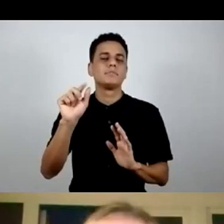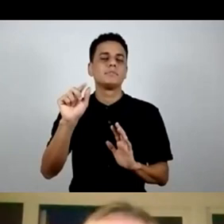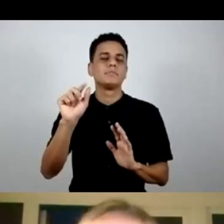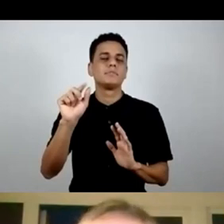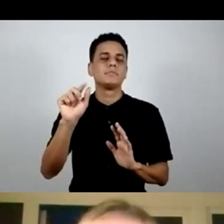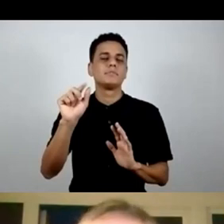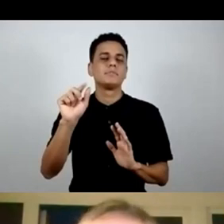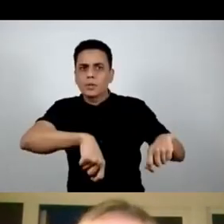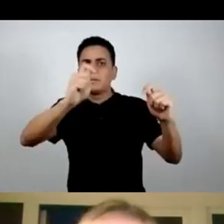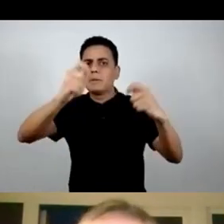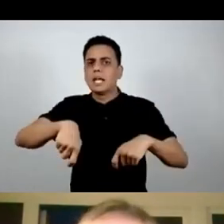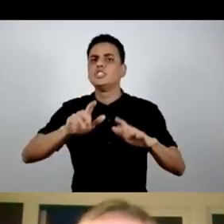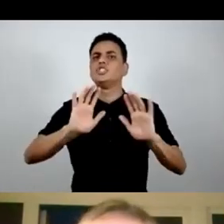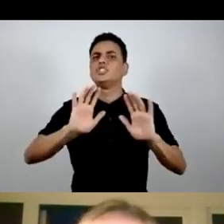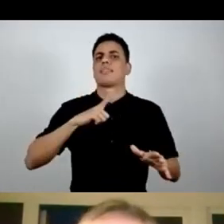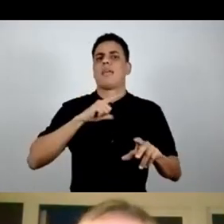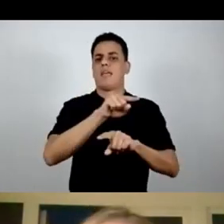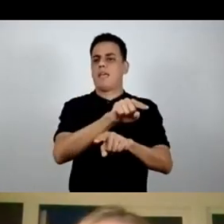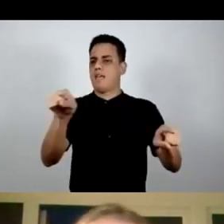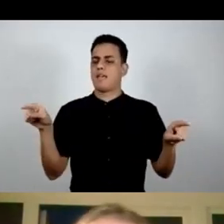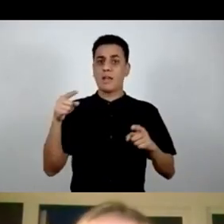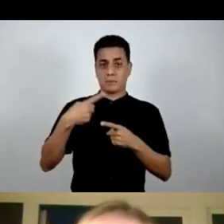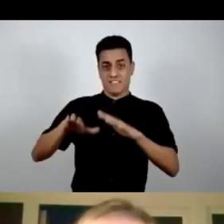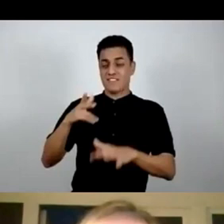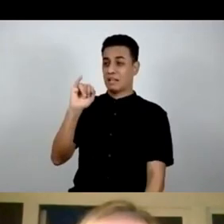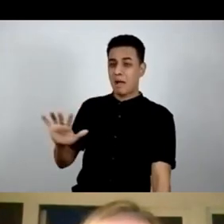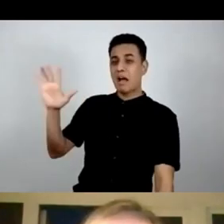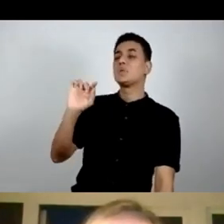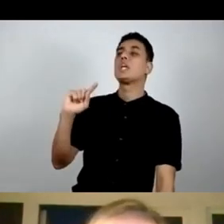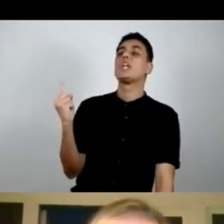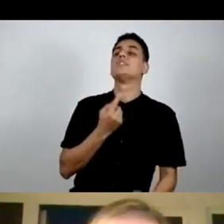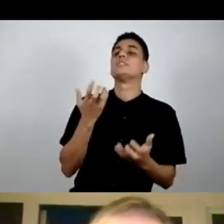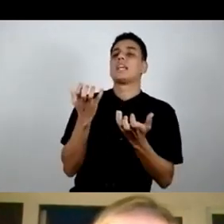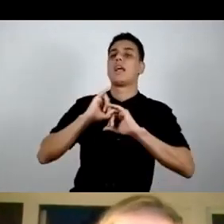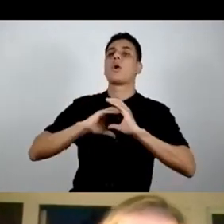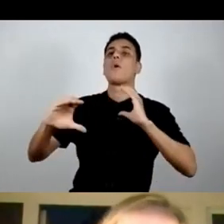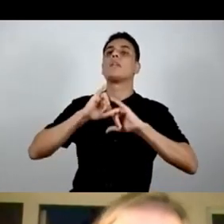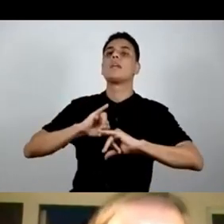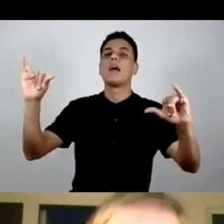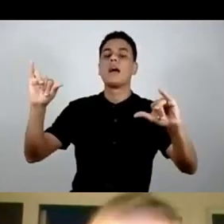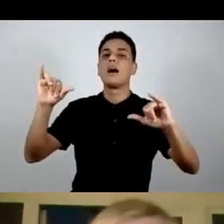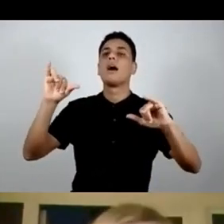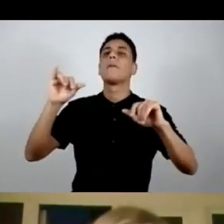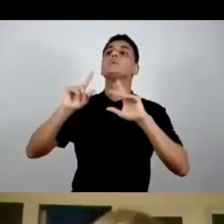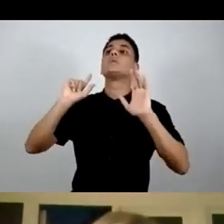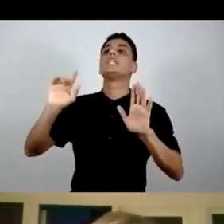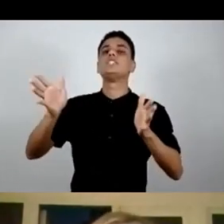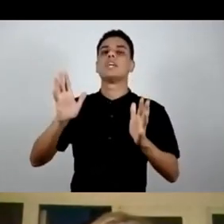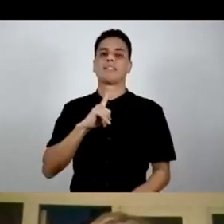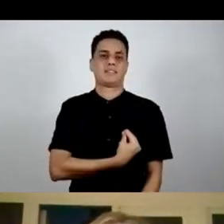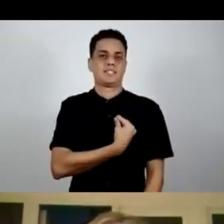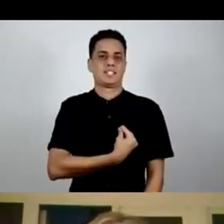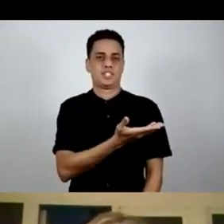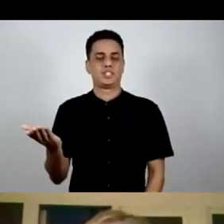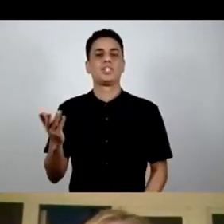da imagem do país, muitas vezes o que nós queremos comunicar, mas não prestamos atenção ao que já existe. Que é, por exemplo, o que